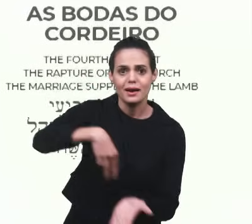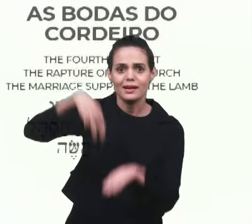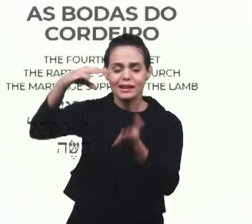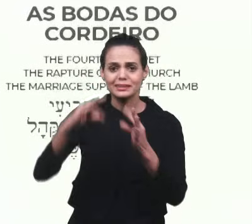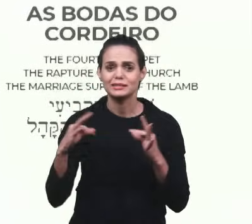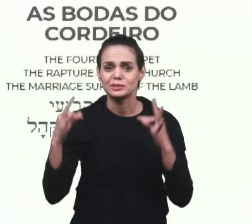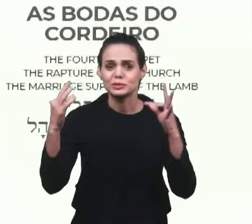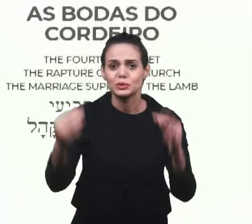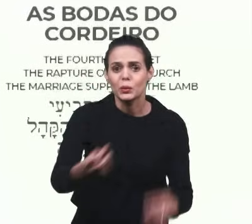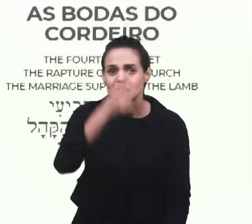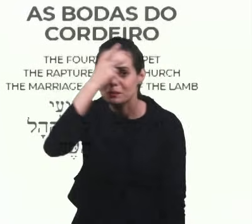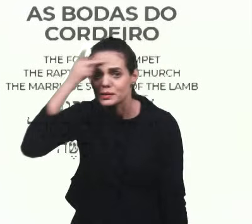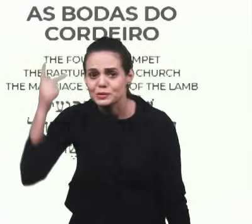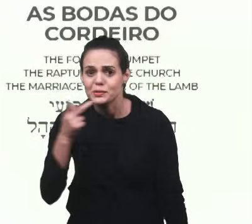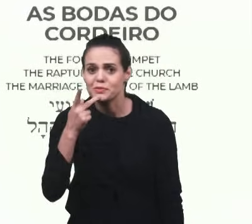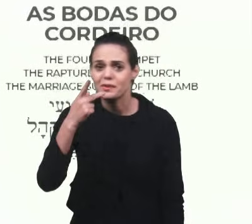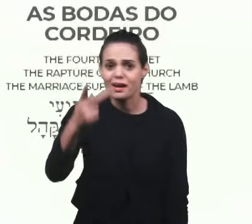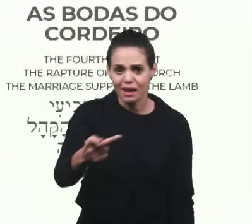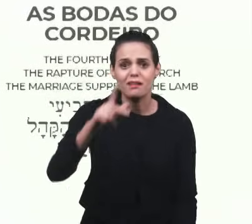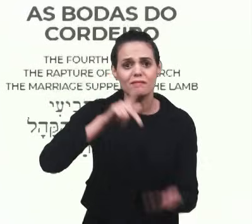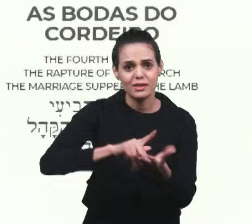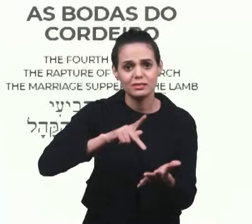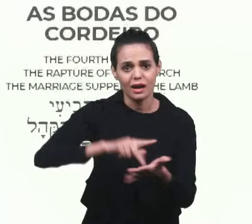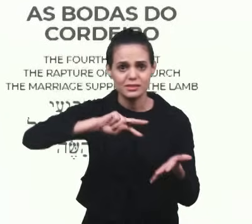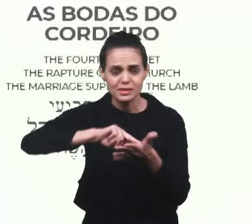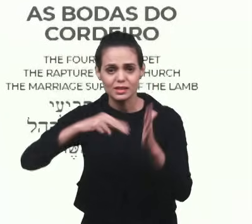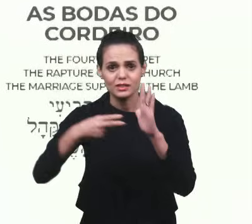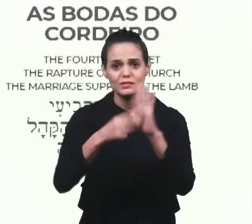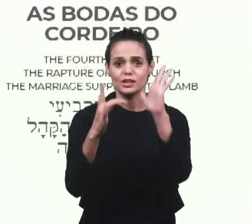É dizer, Jesus vem, ora vem, Senhor Jesus.